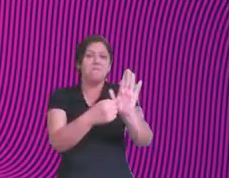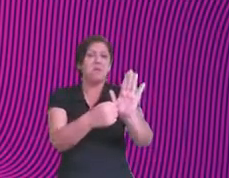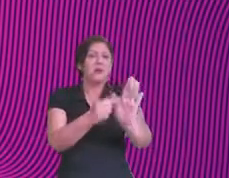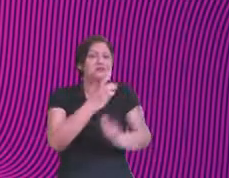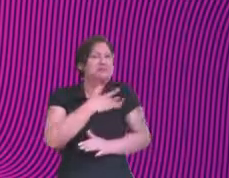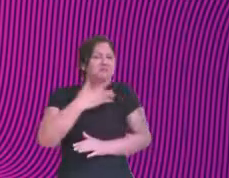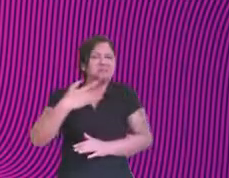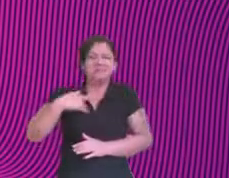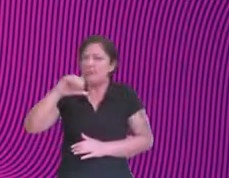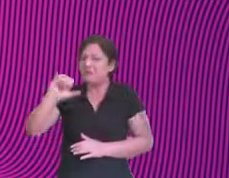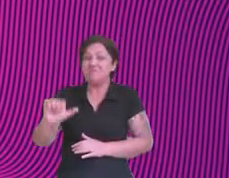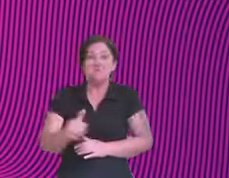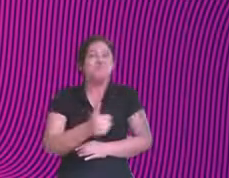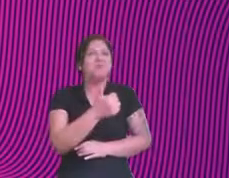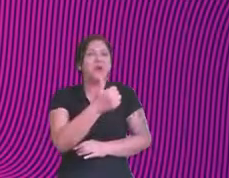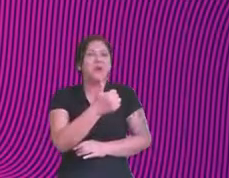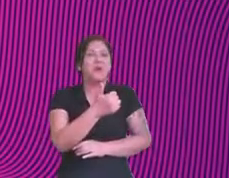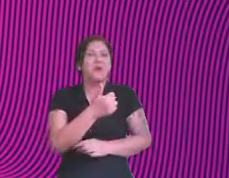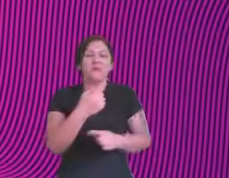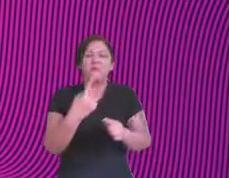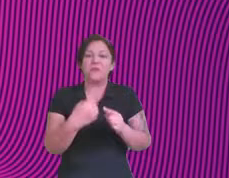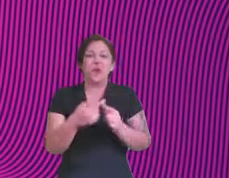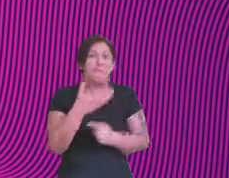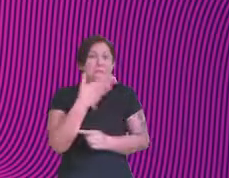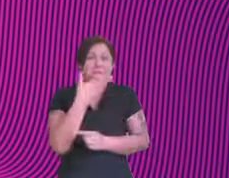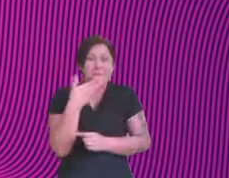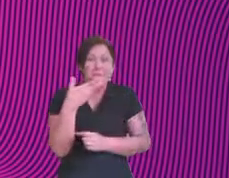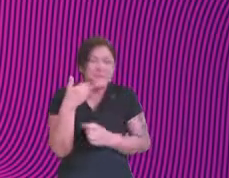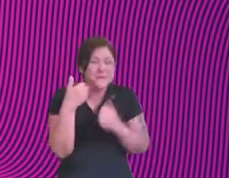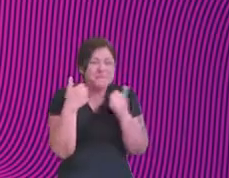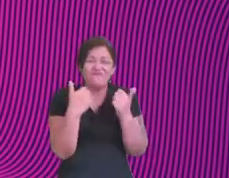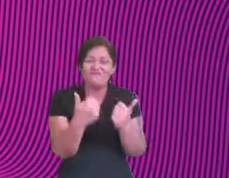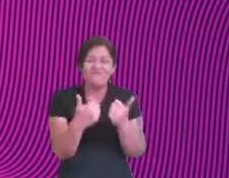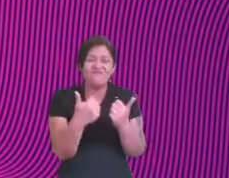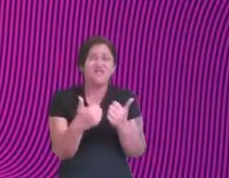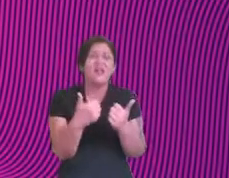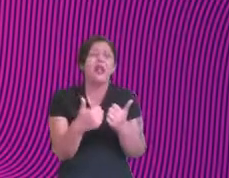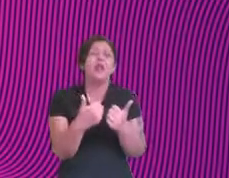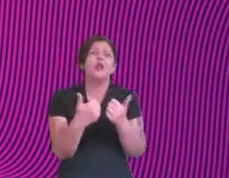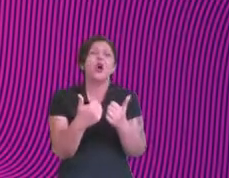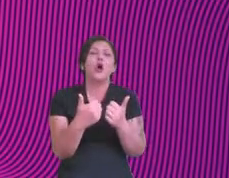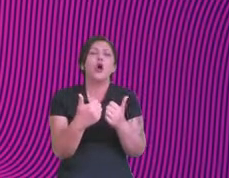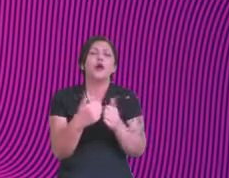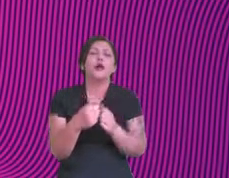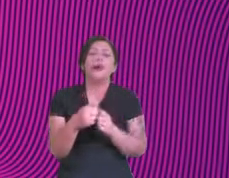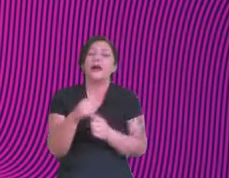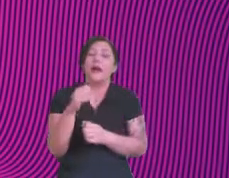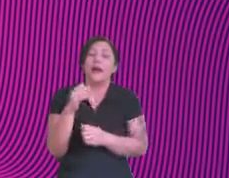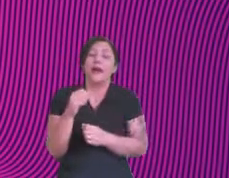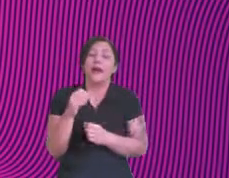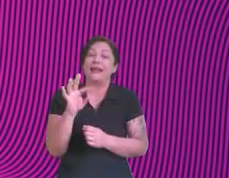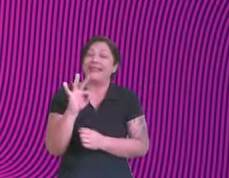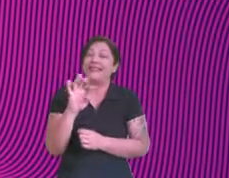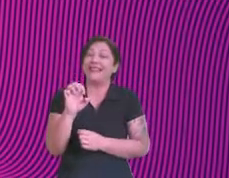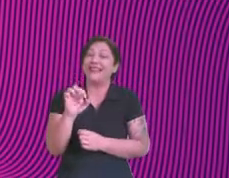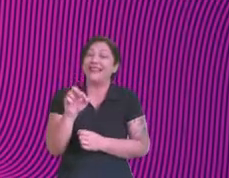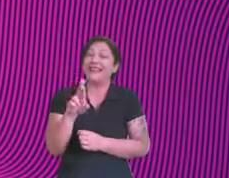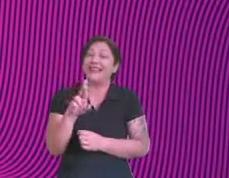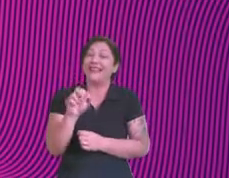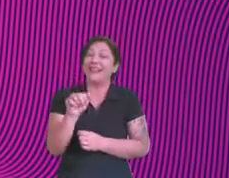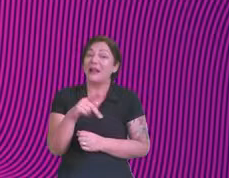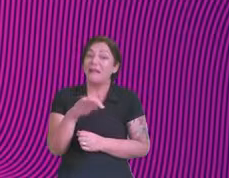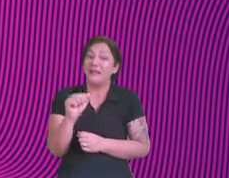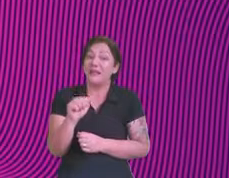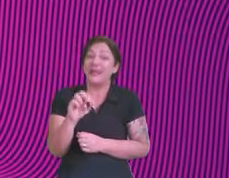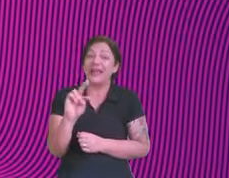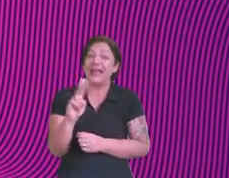tumor de origem apendicular, que é a melhor indicação para a gente fazer a hipertermoquimioterapia e para fazer essa redução e mostrar como o paciente